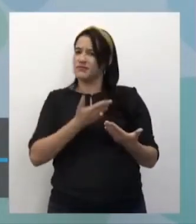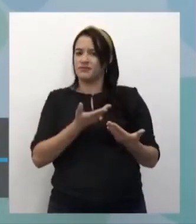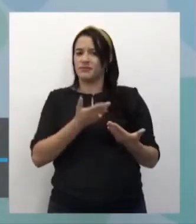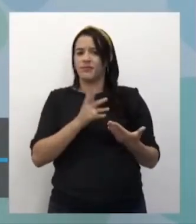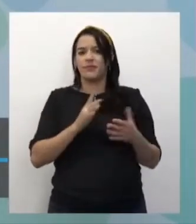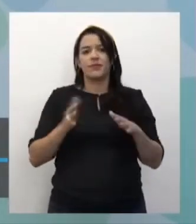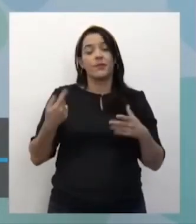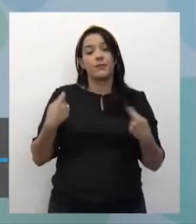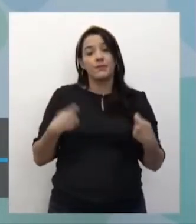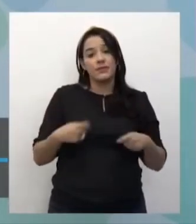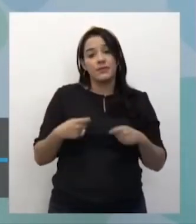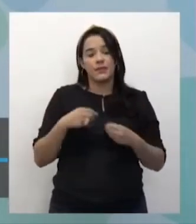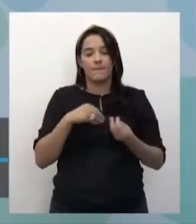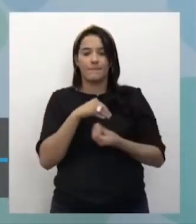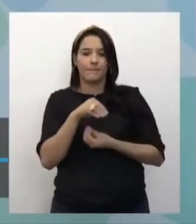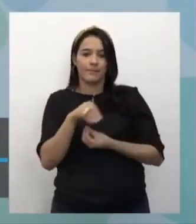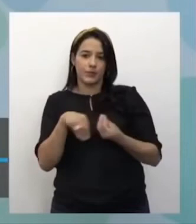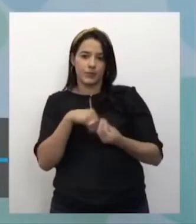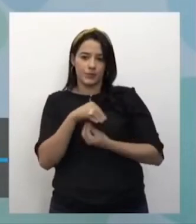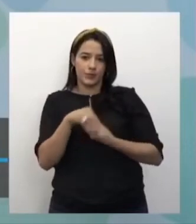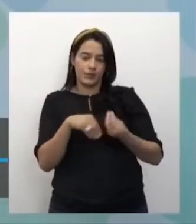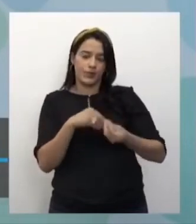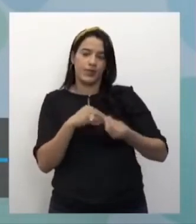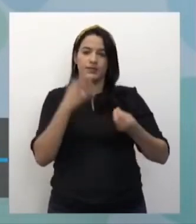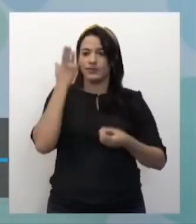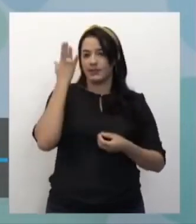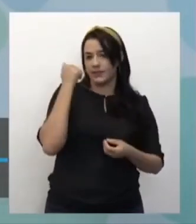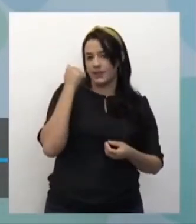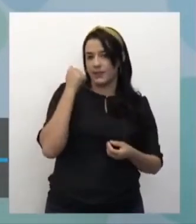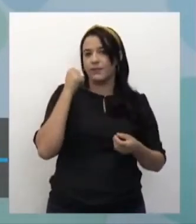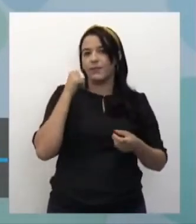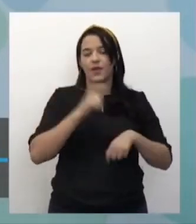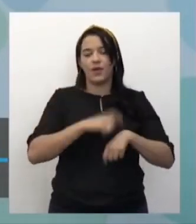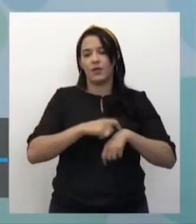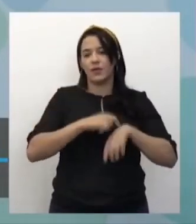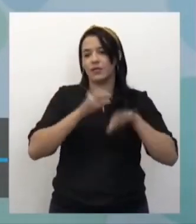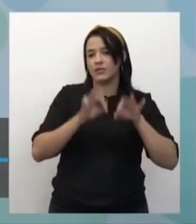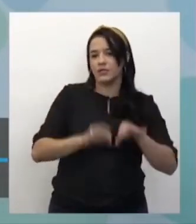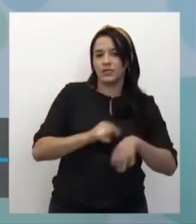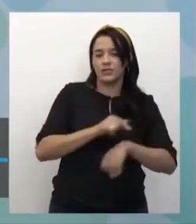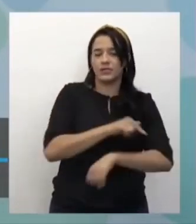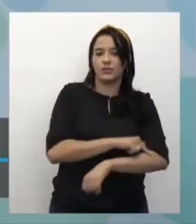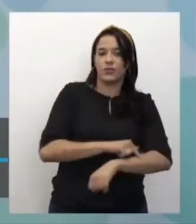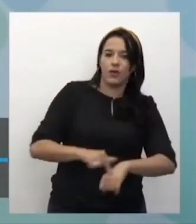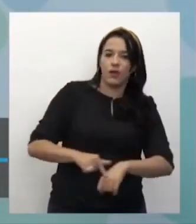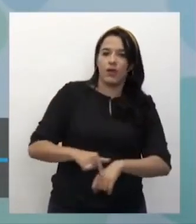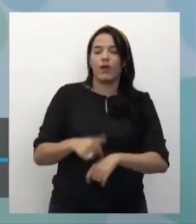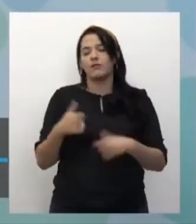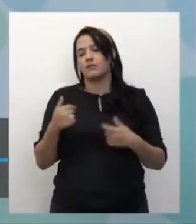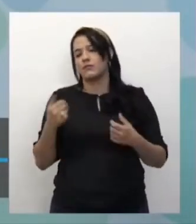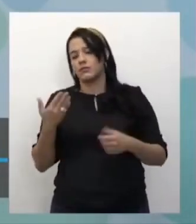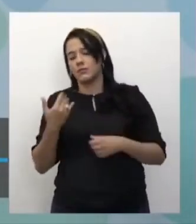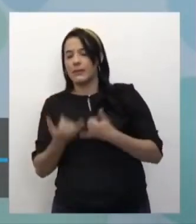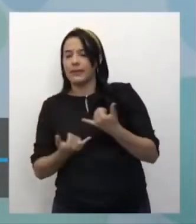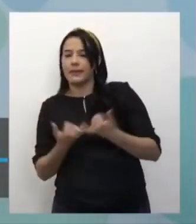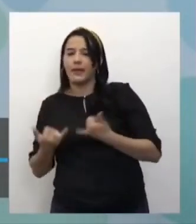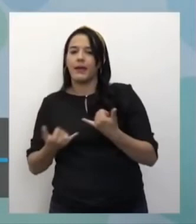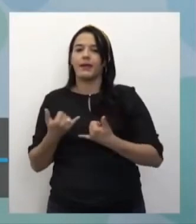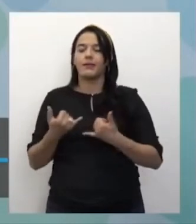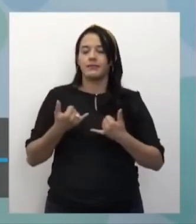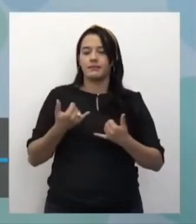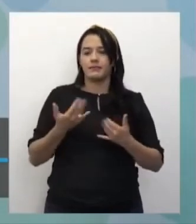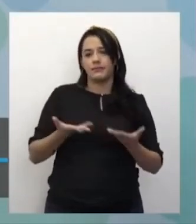de cintura para cada situação, você ser bem entendido e passar da melhor